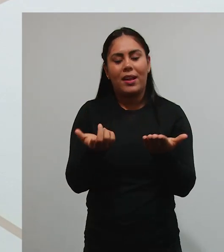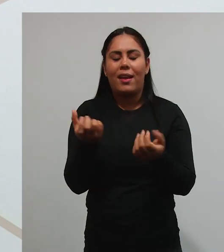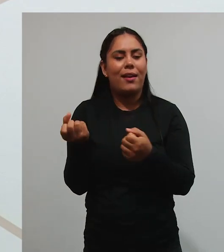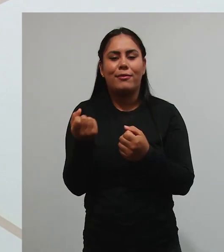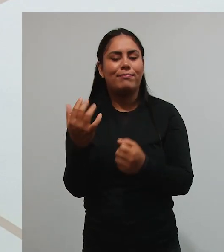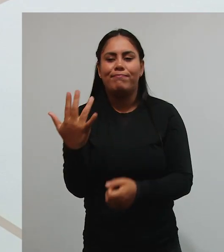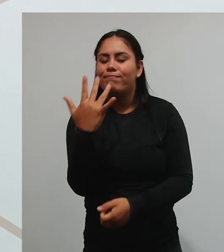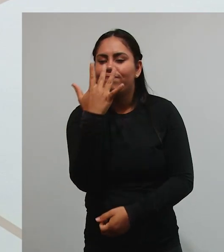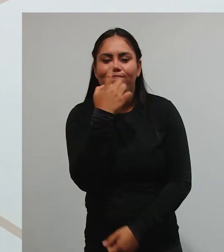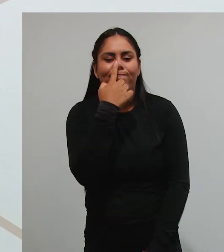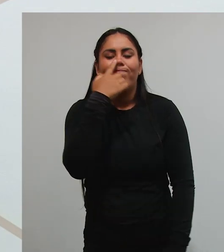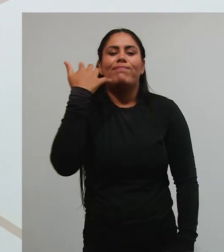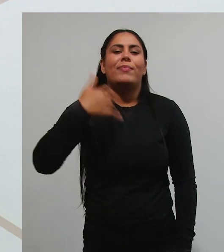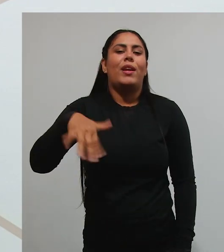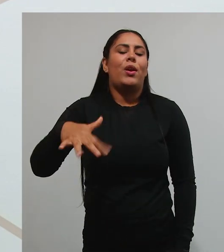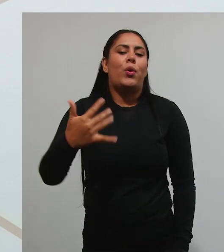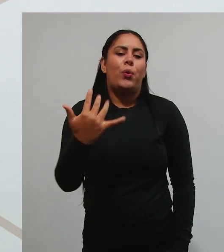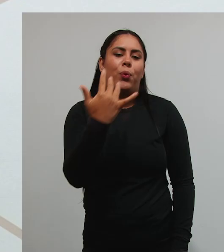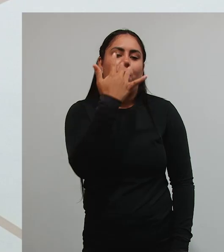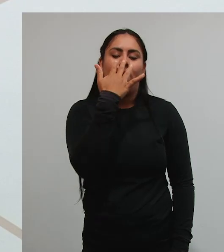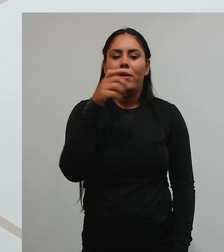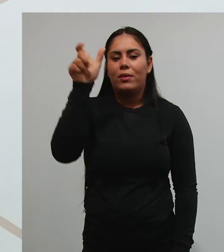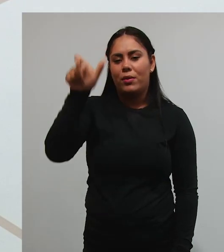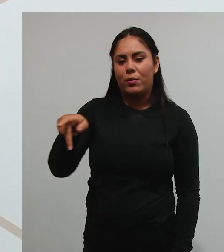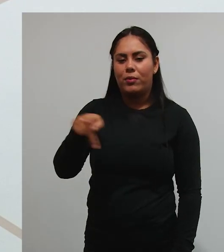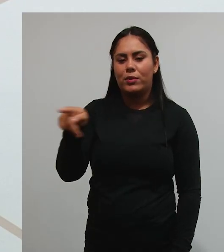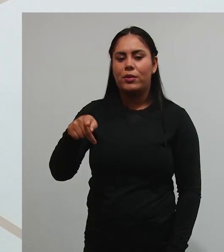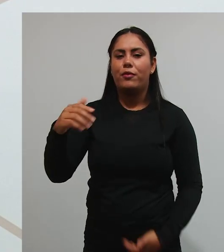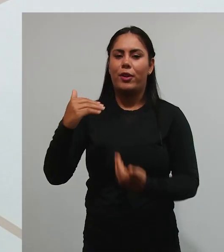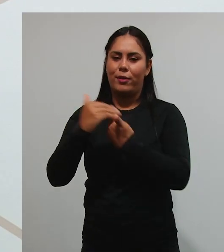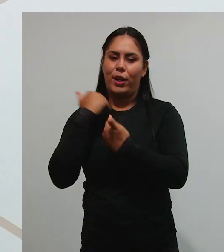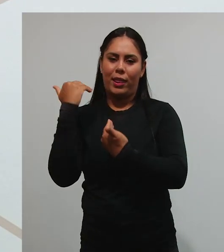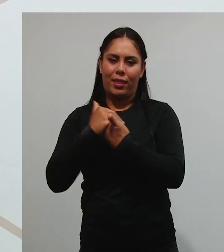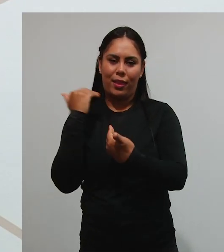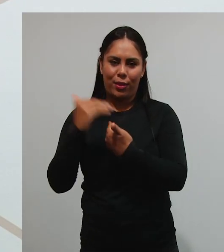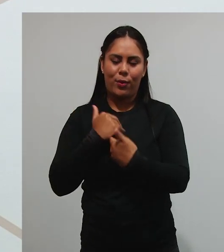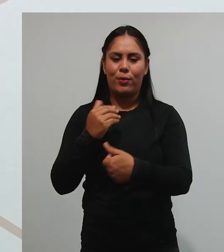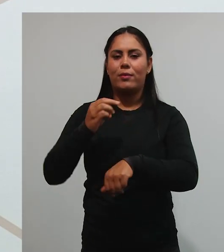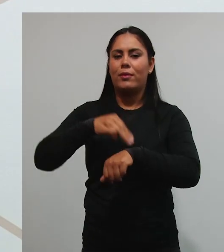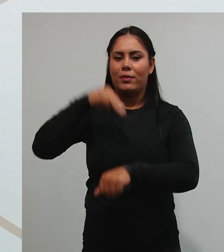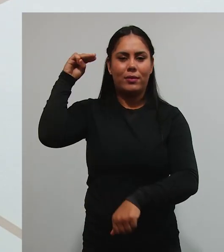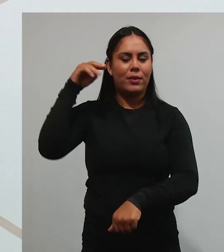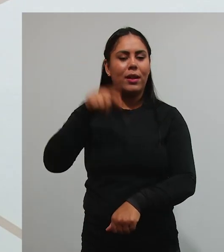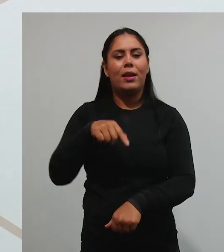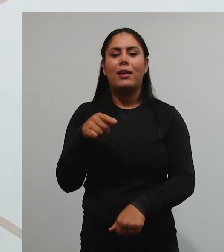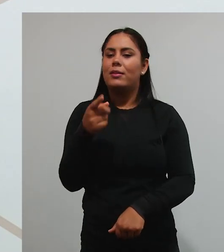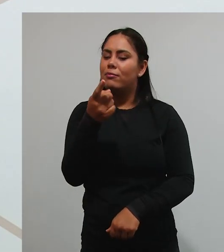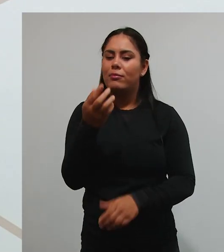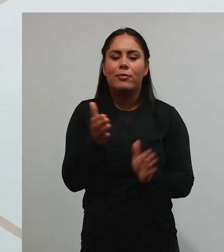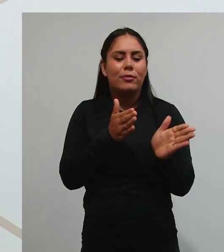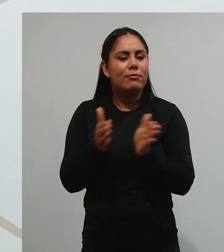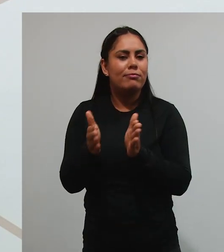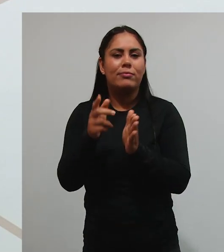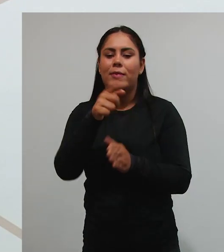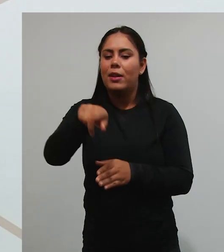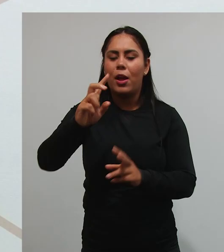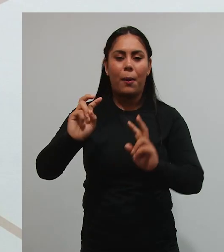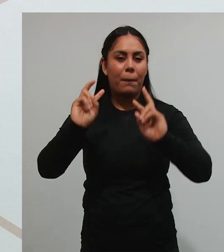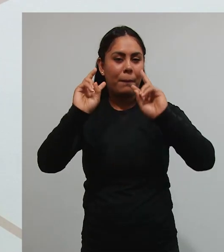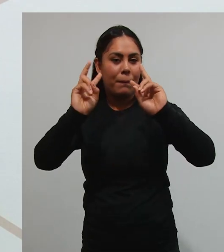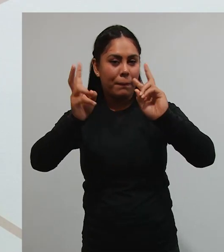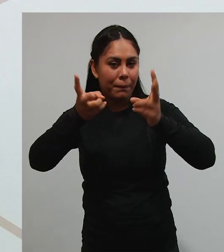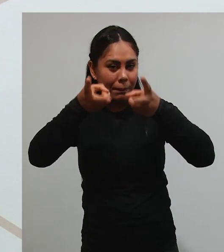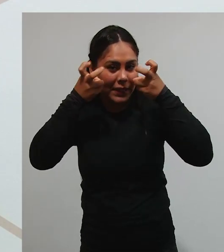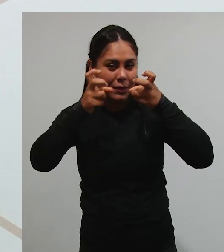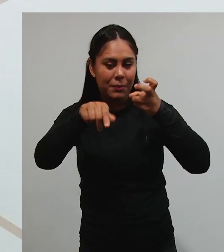Eu fico encantada, Fábio, porque o professor Fábio foi o meu orientador no mestrado, e essa luz que vocês